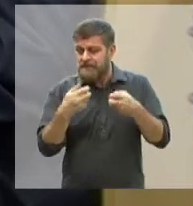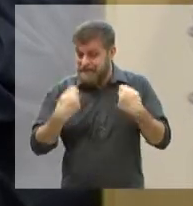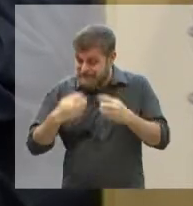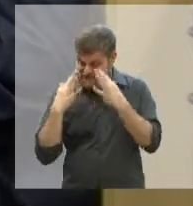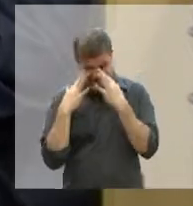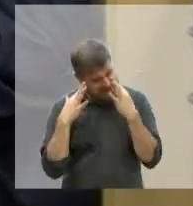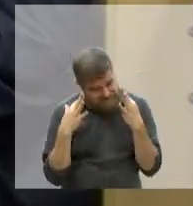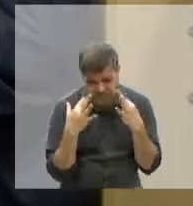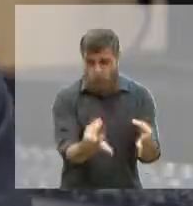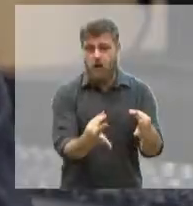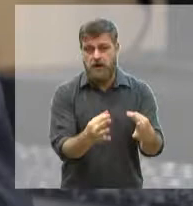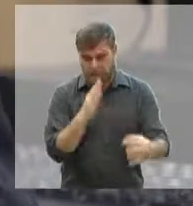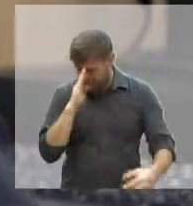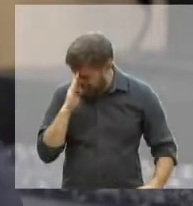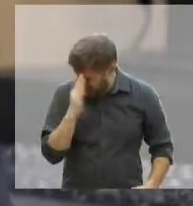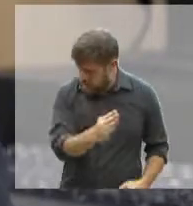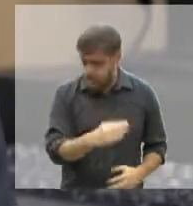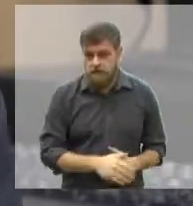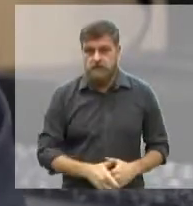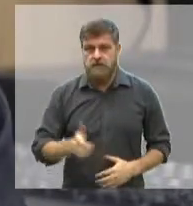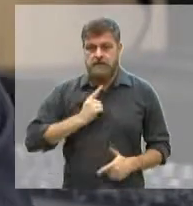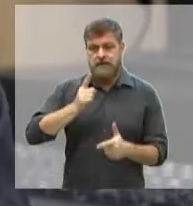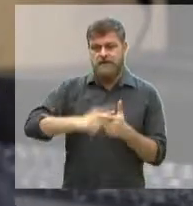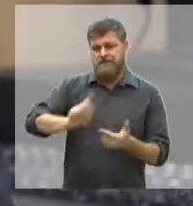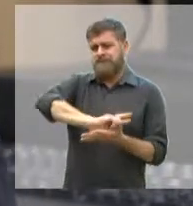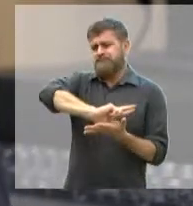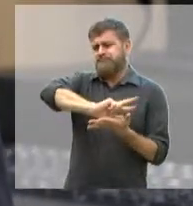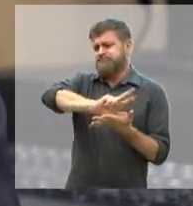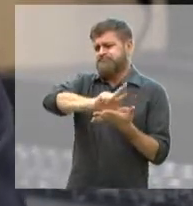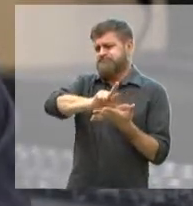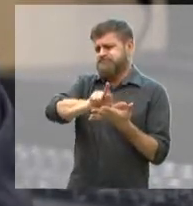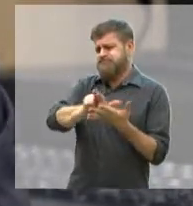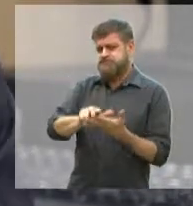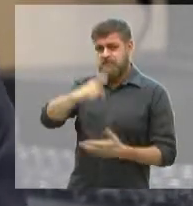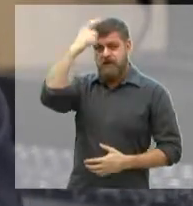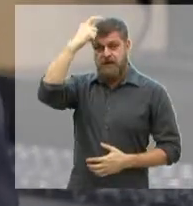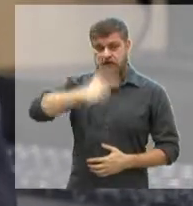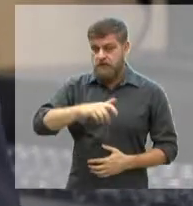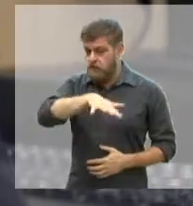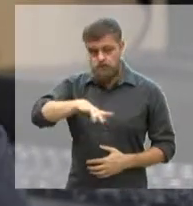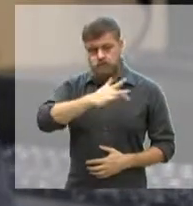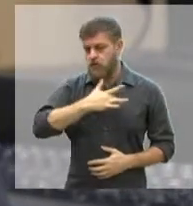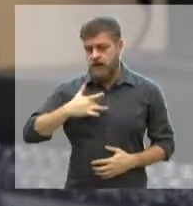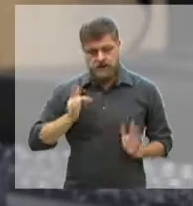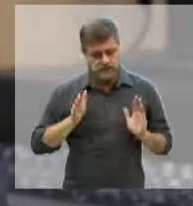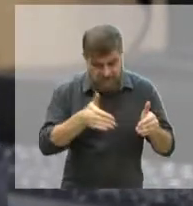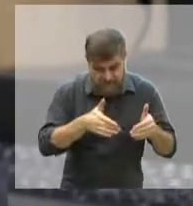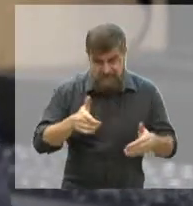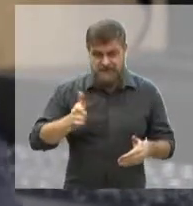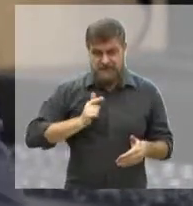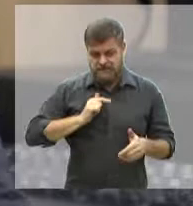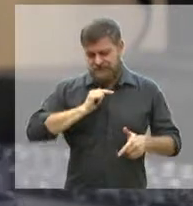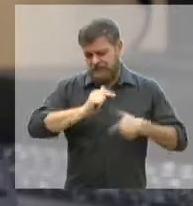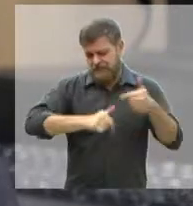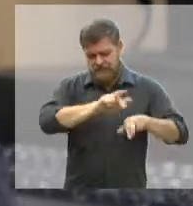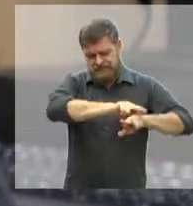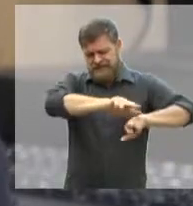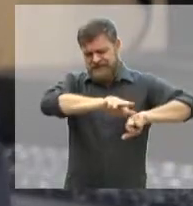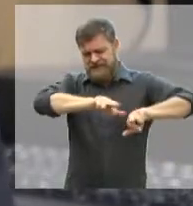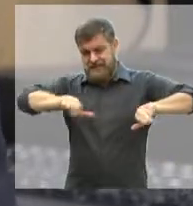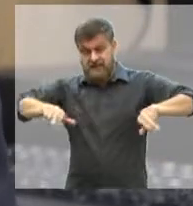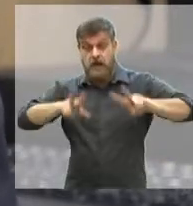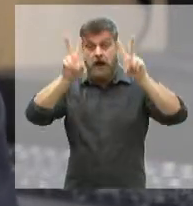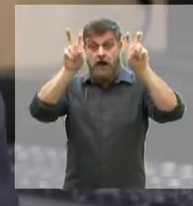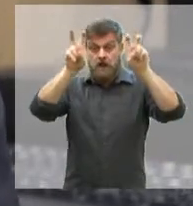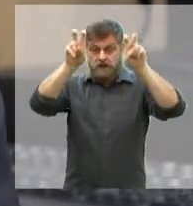atenção urgente? Olha, são vários, né? O nosso mandato definitivamente não é um mandato só da área da saúde, a gente sempre teve uma atuação muito plural. Uma temática que a